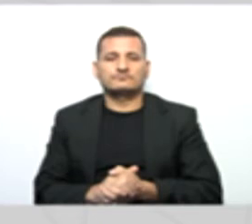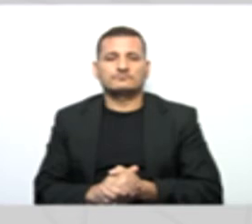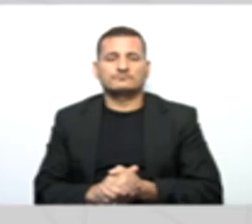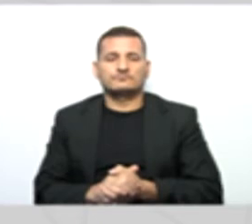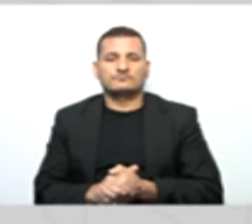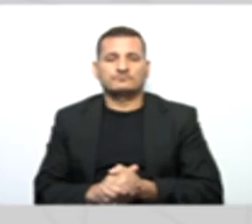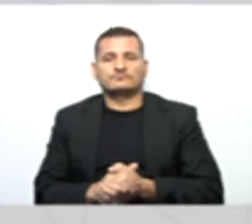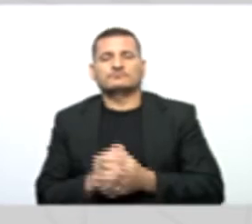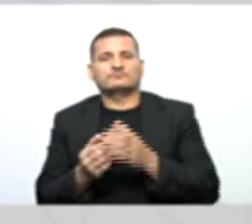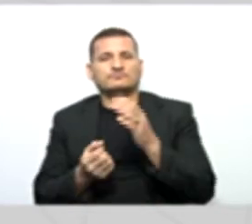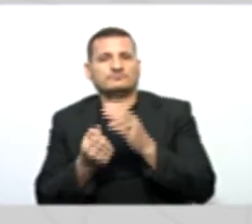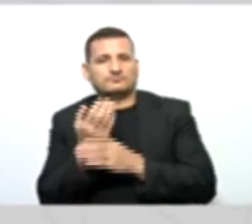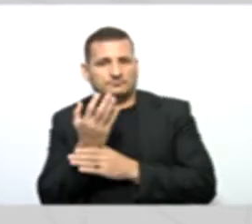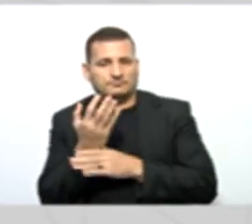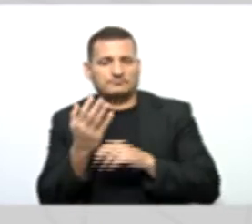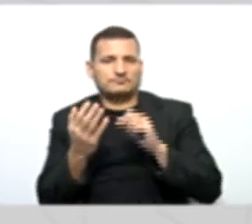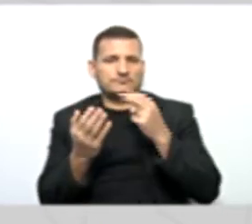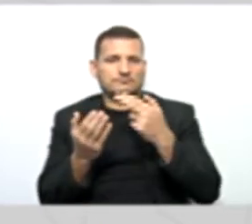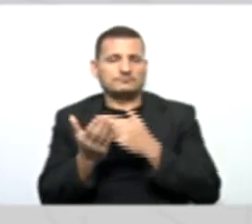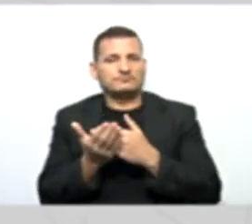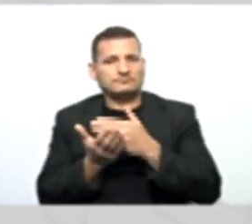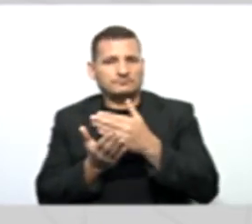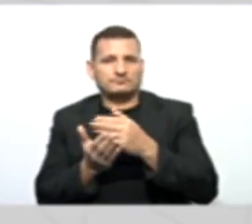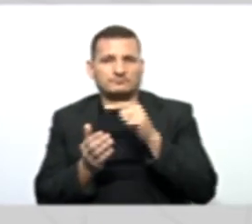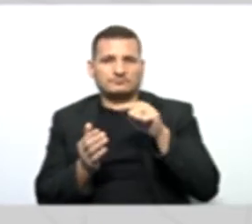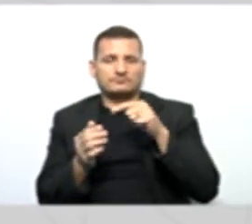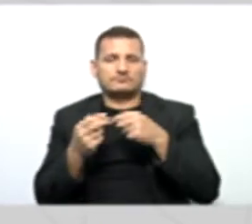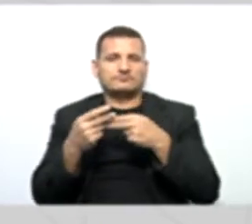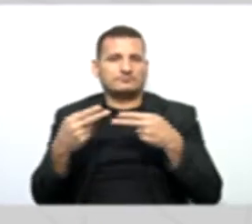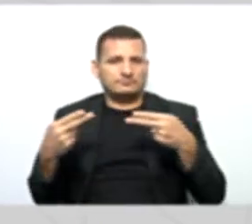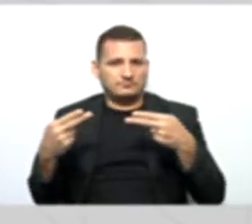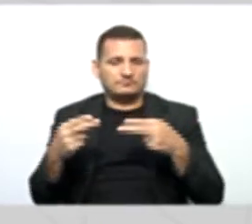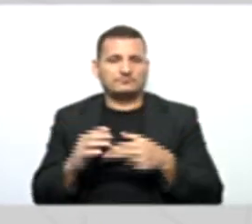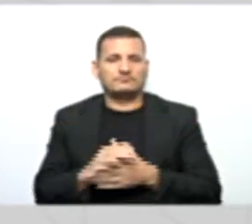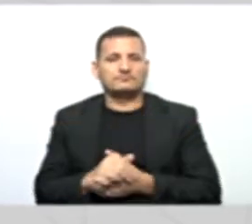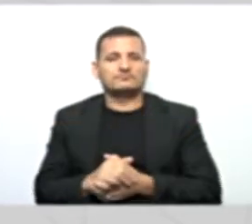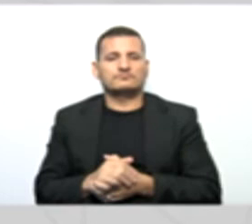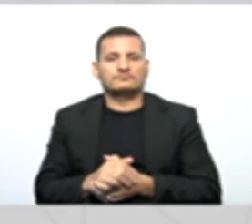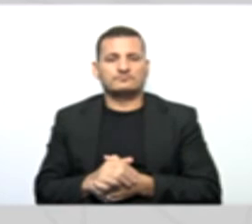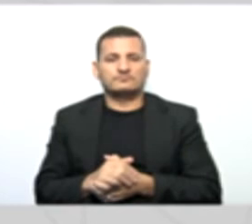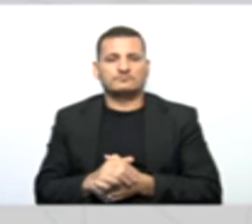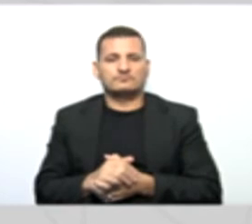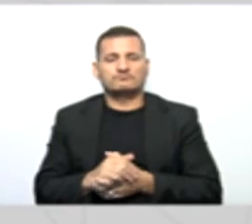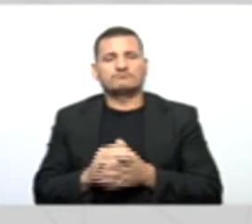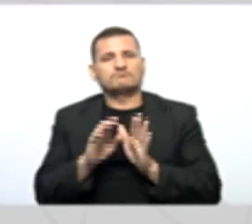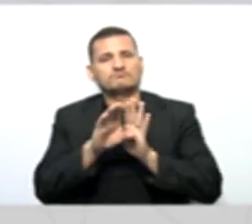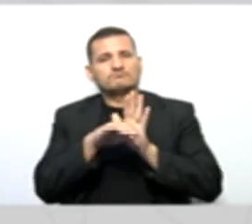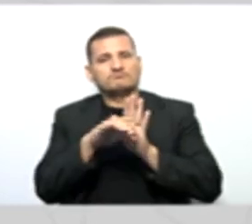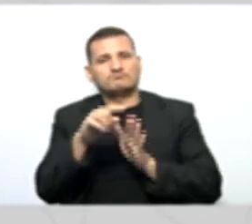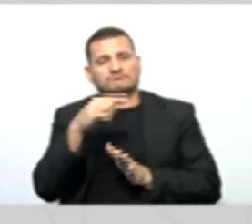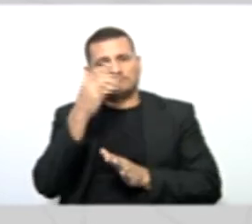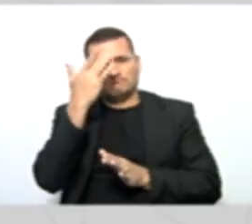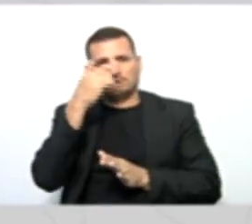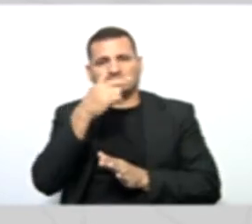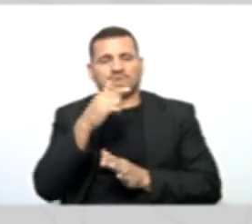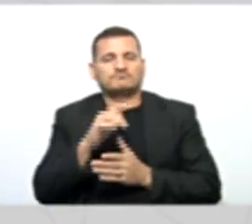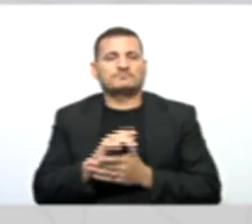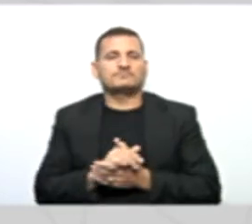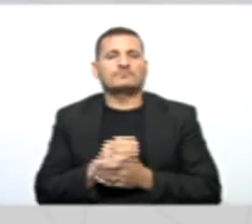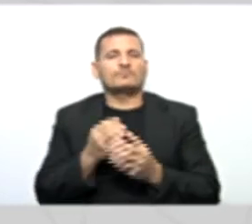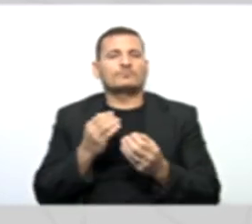ou inicializar esse objeto. Tranquilo? Conceitinho bem fácil de instanciação